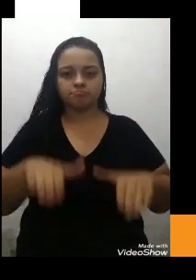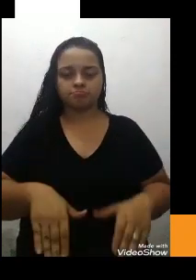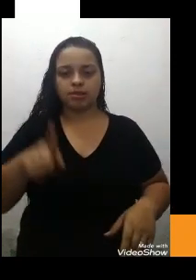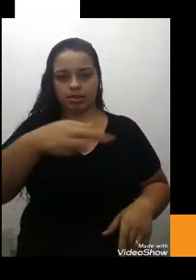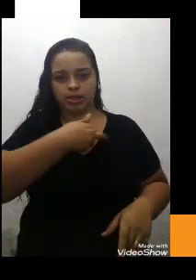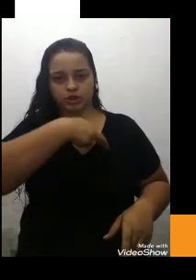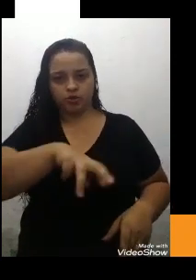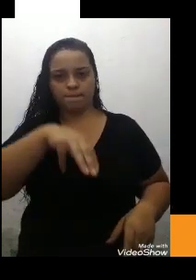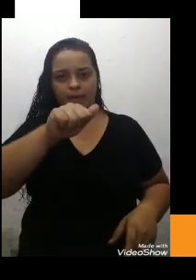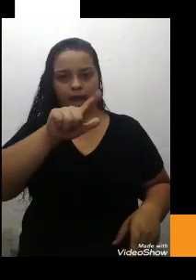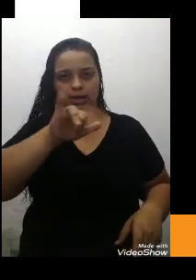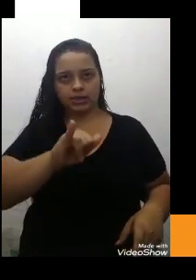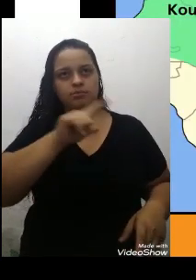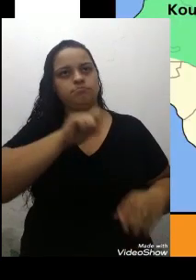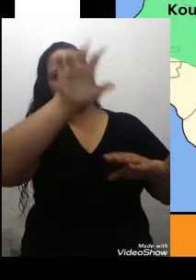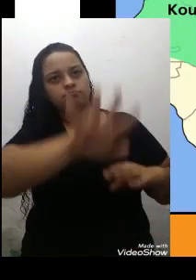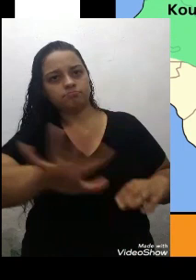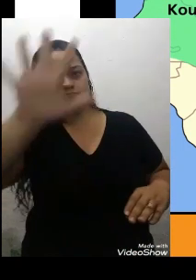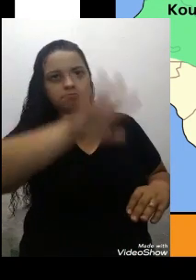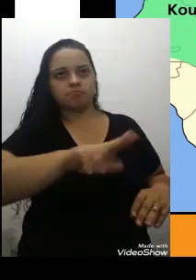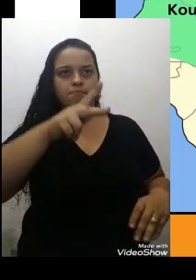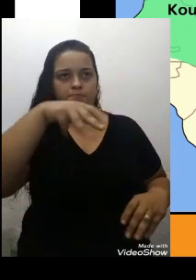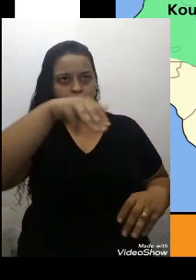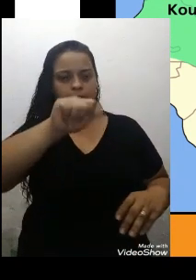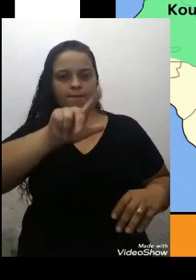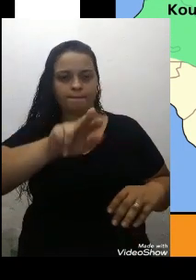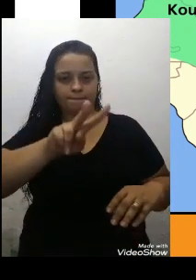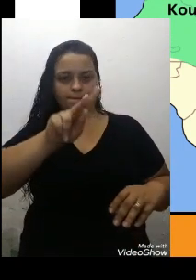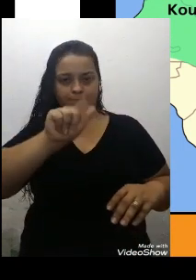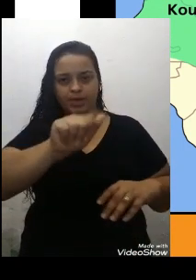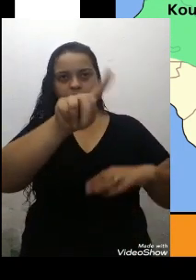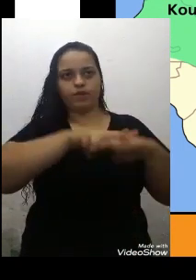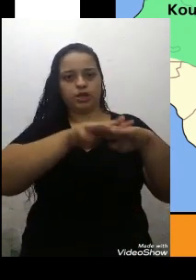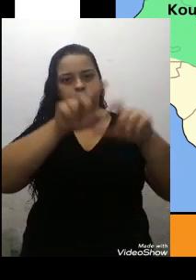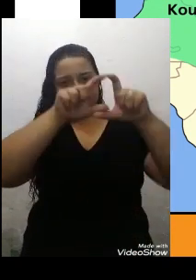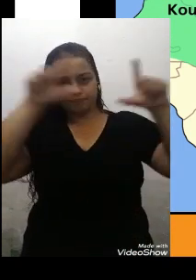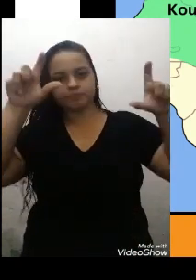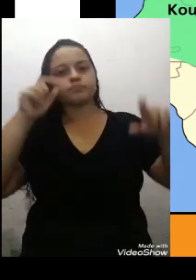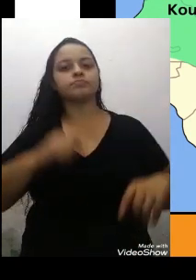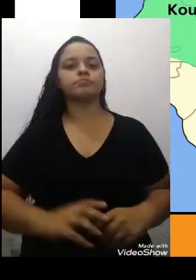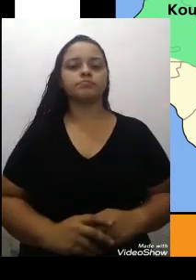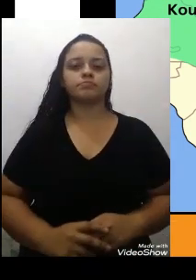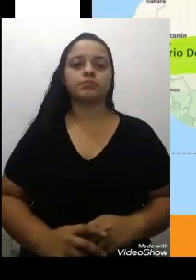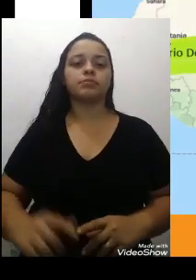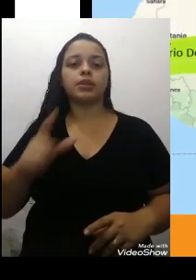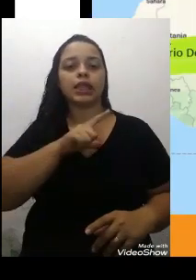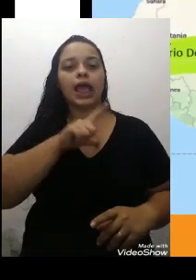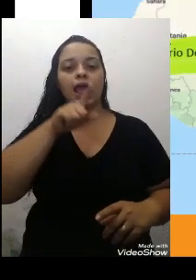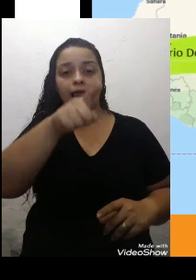encontra nessa porção territorial do continente africano, ele decidiu fazer uma peregrinação até